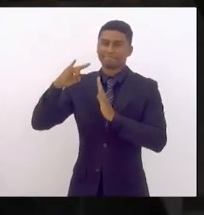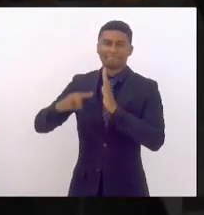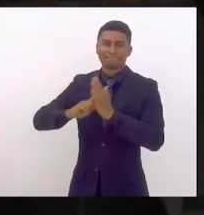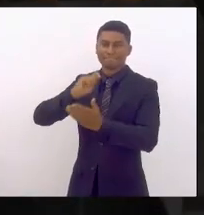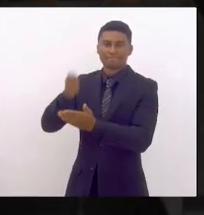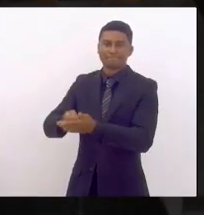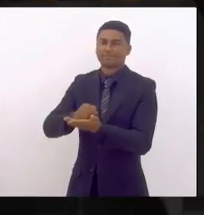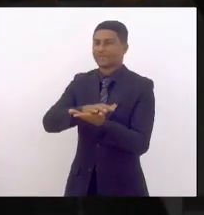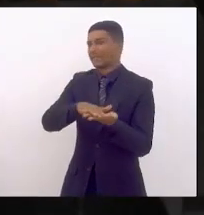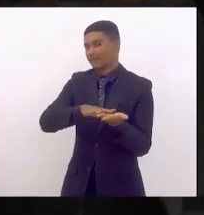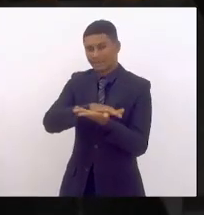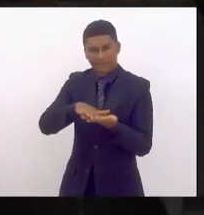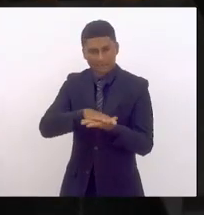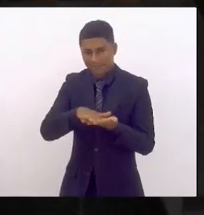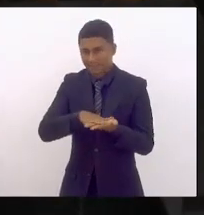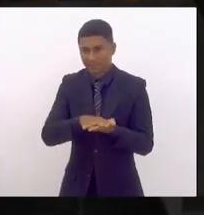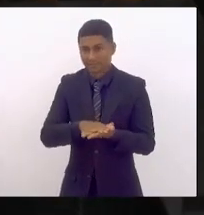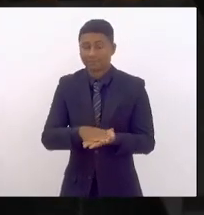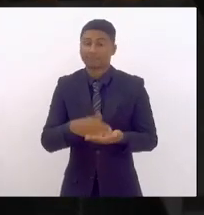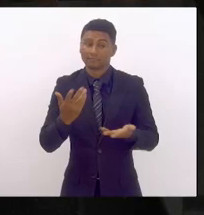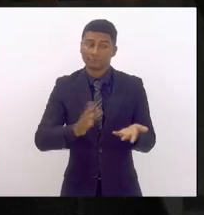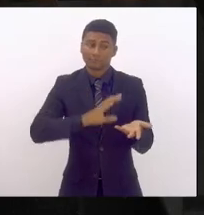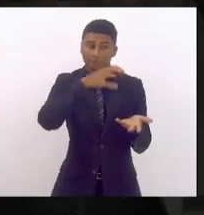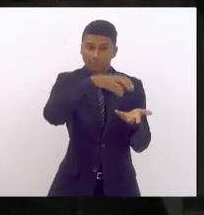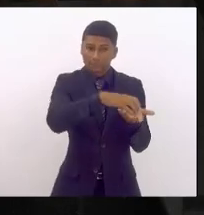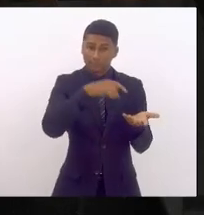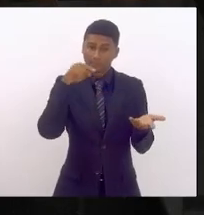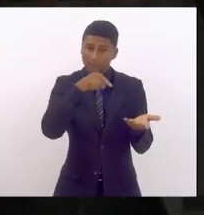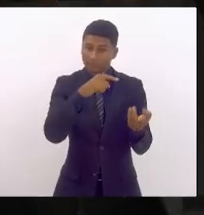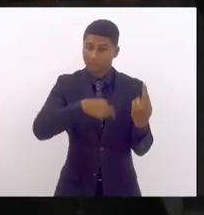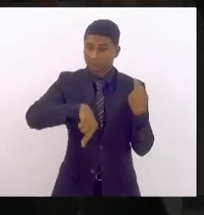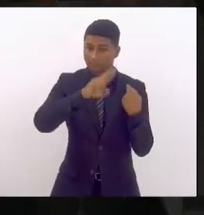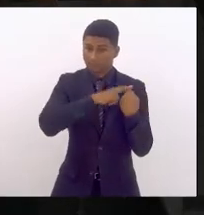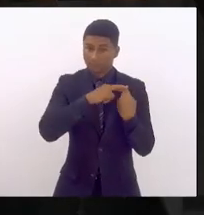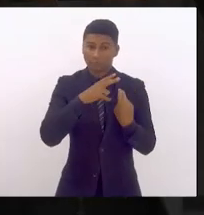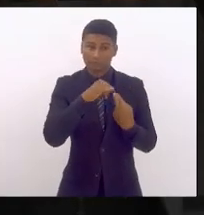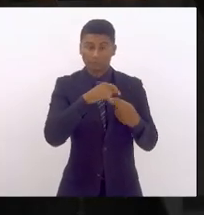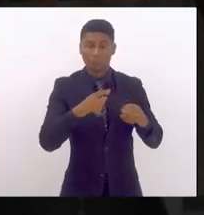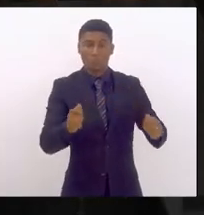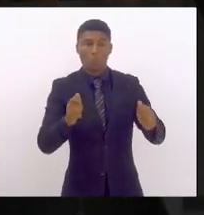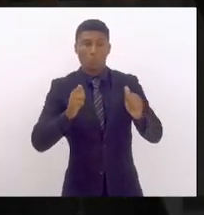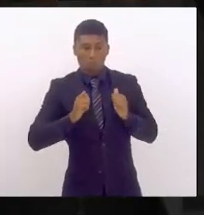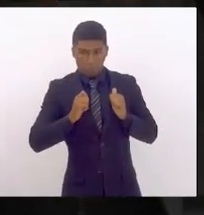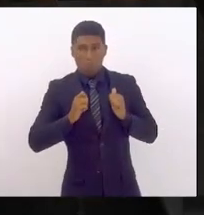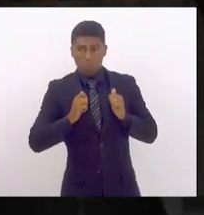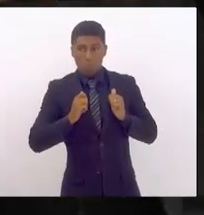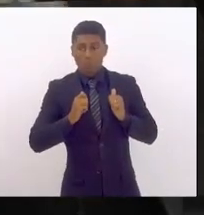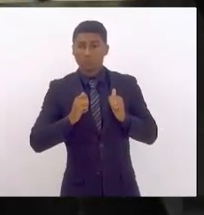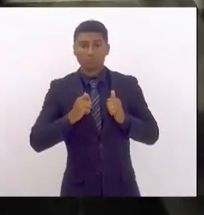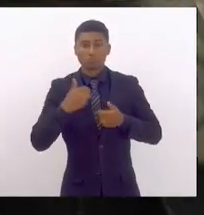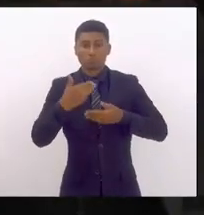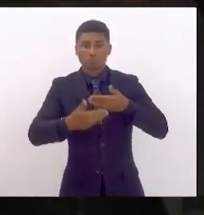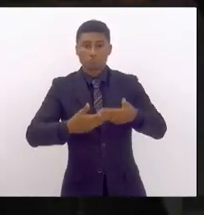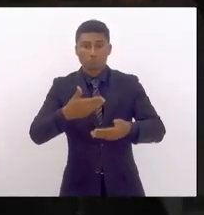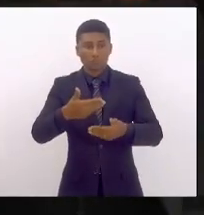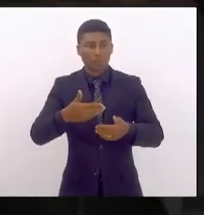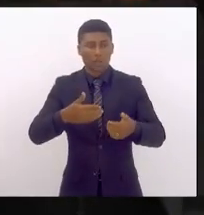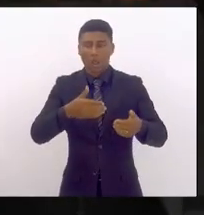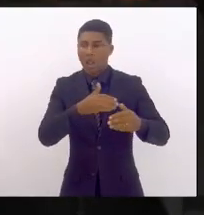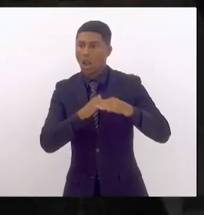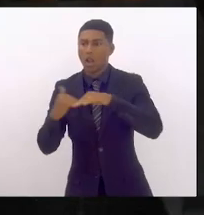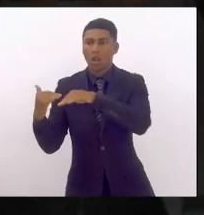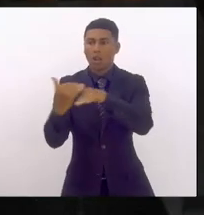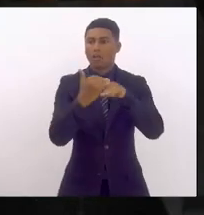se o órgão de origem se quer sequeda inerte nada acontece e as reclamações